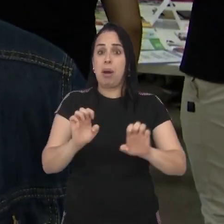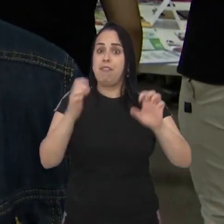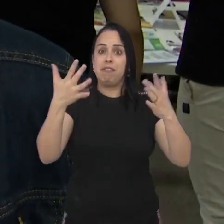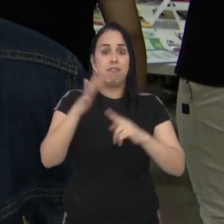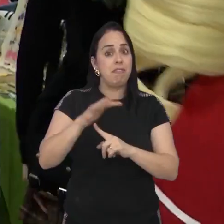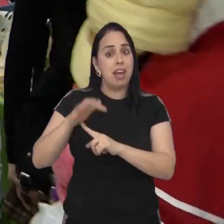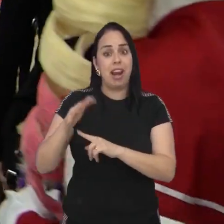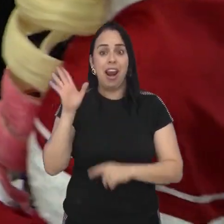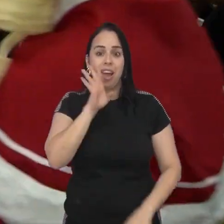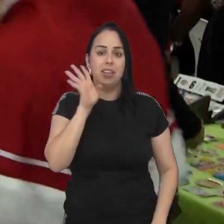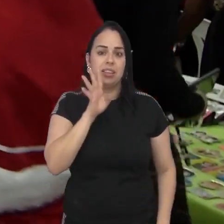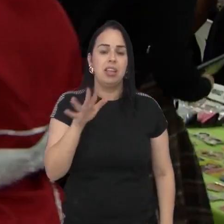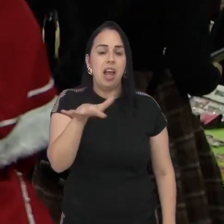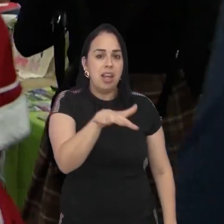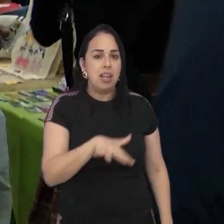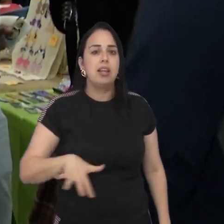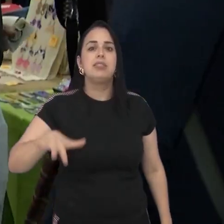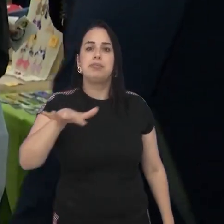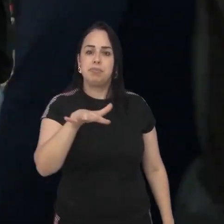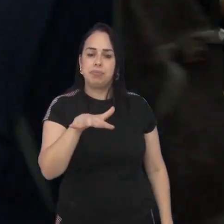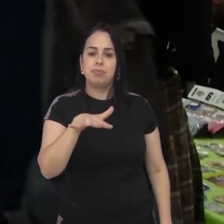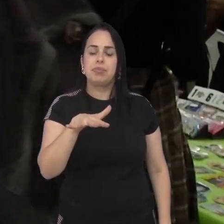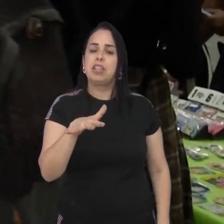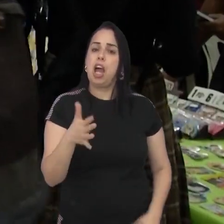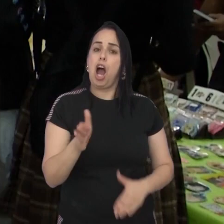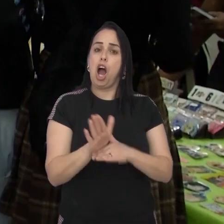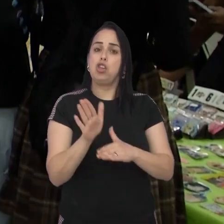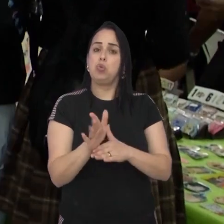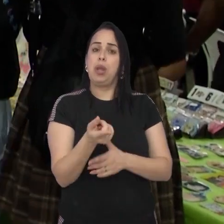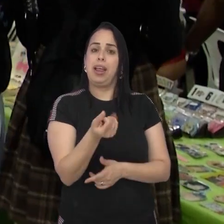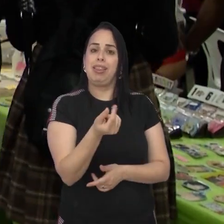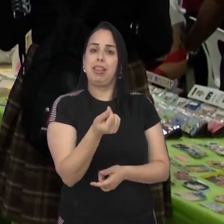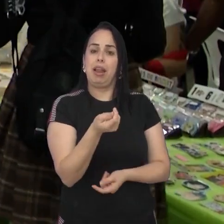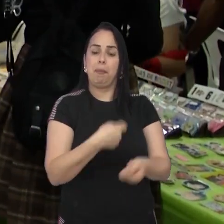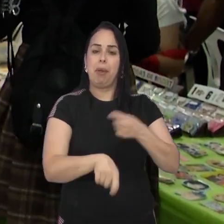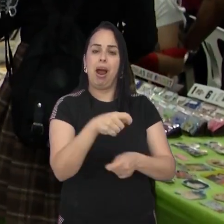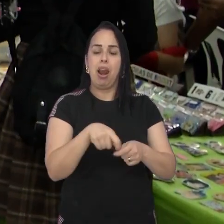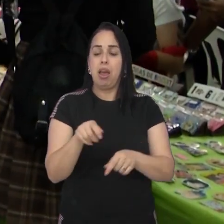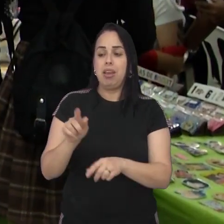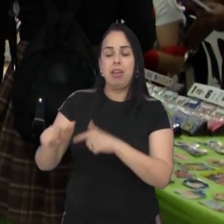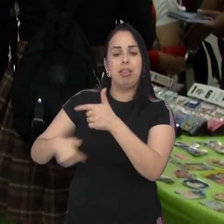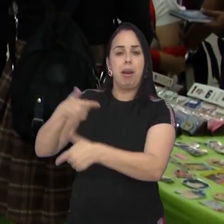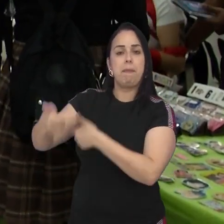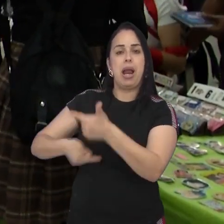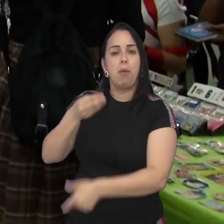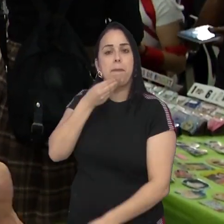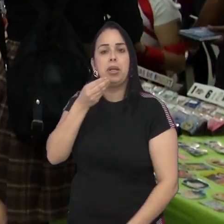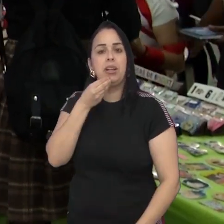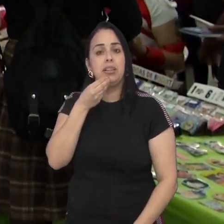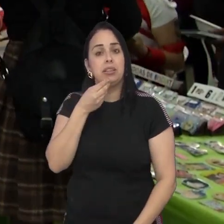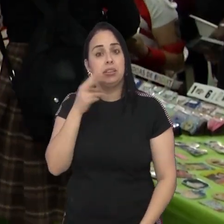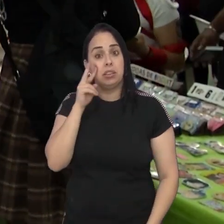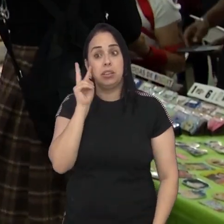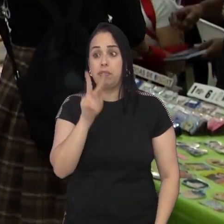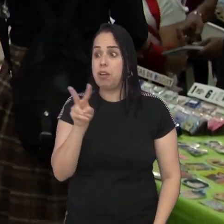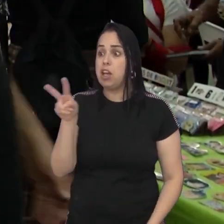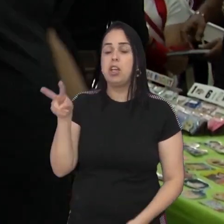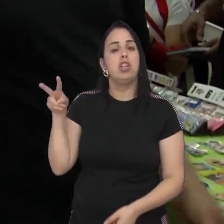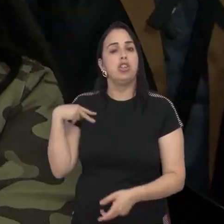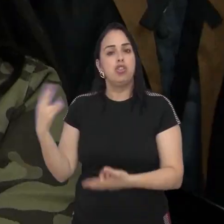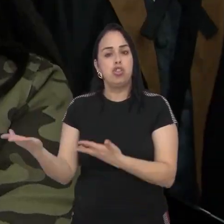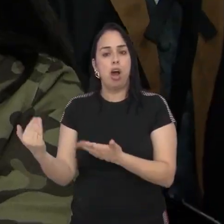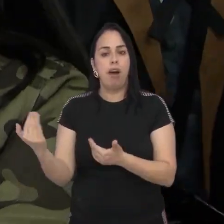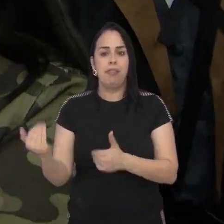legal dessa. É um segmento que também, né, gera renda e emprego. Então você vê jovens, adultos,